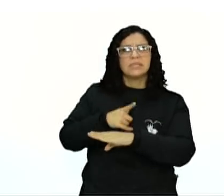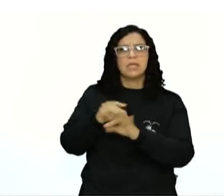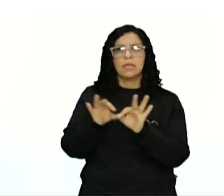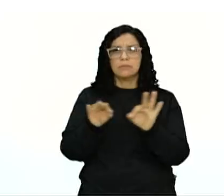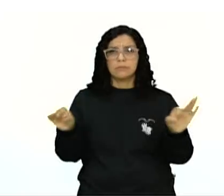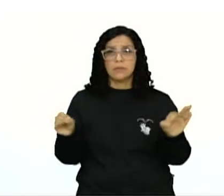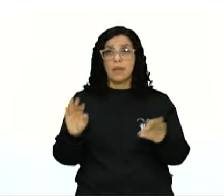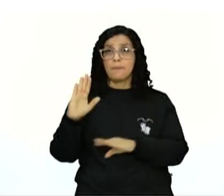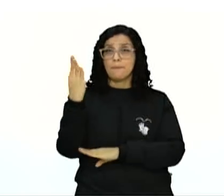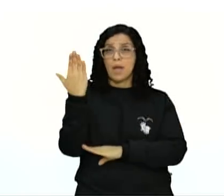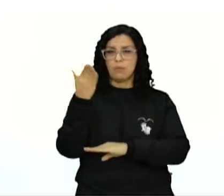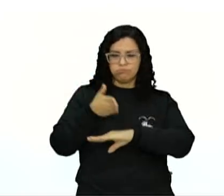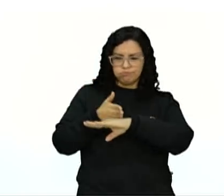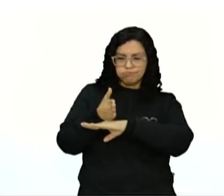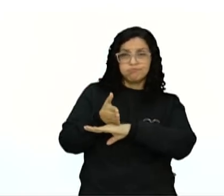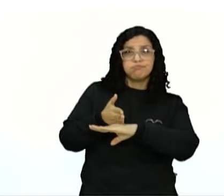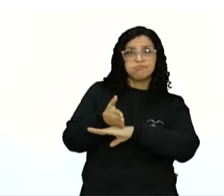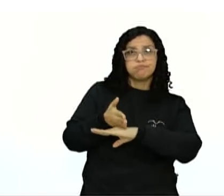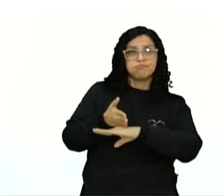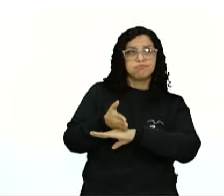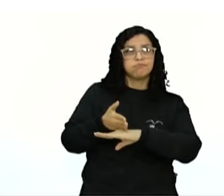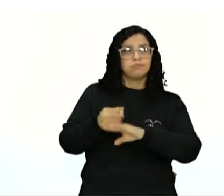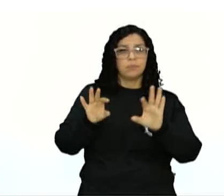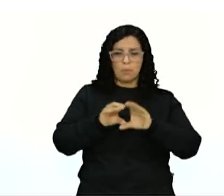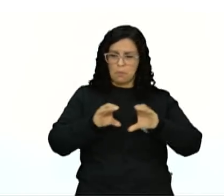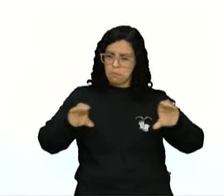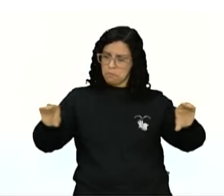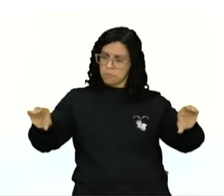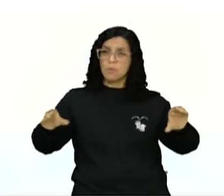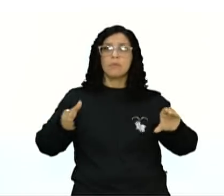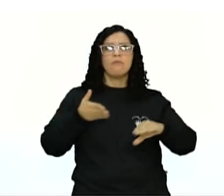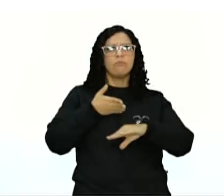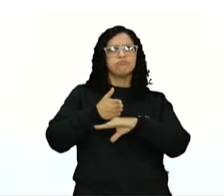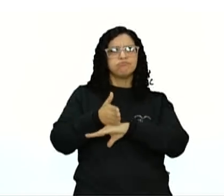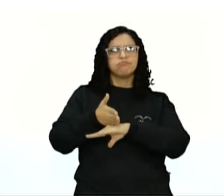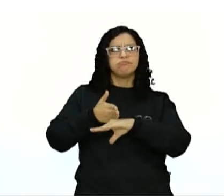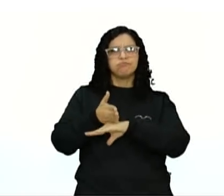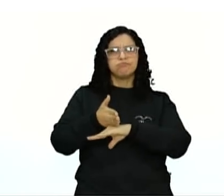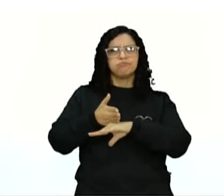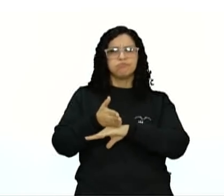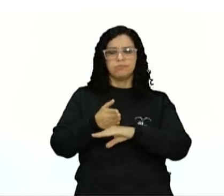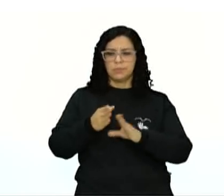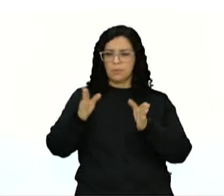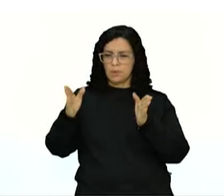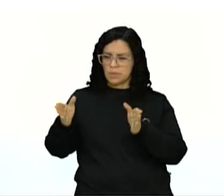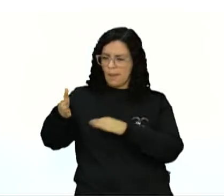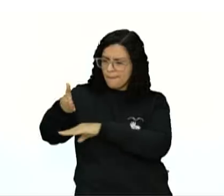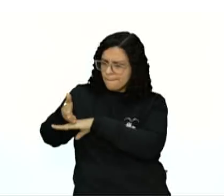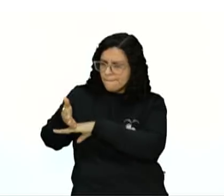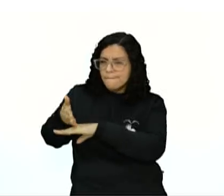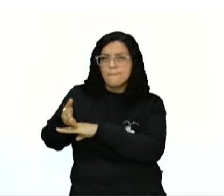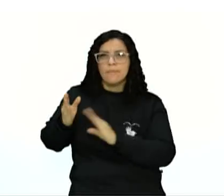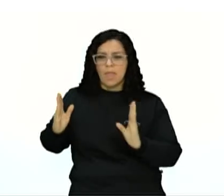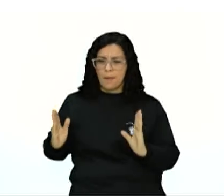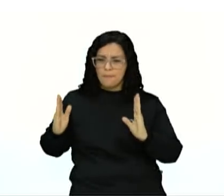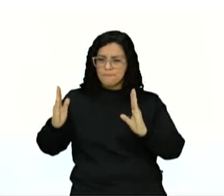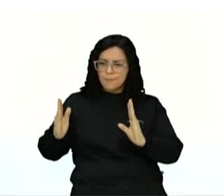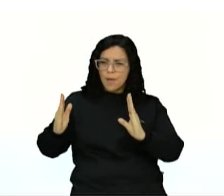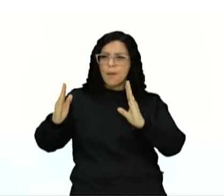linear de madeira. Então, eu vou pegar uma ripa inteirinha de madeira e vou cortar esse degrau. Cada uma